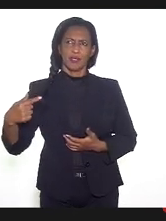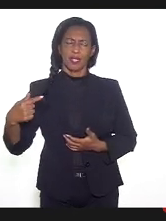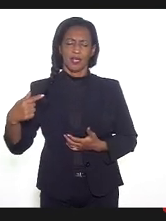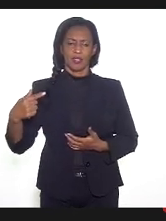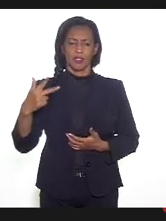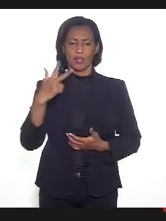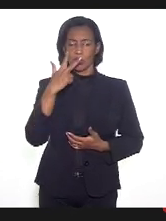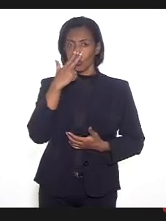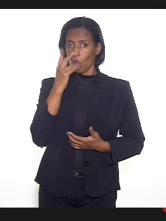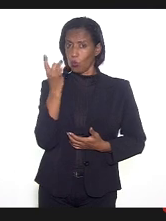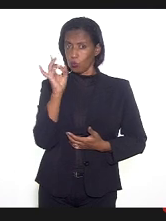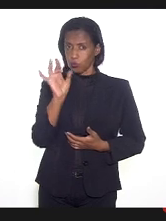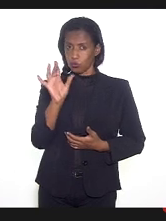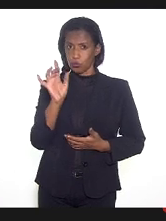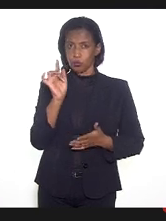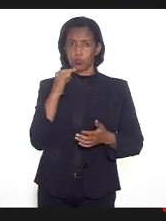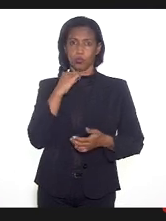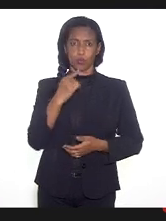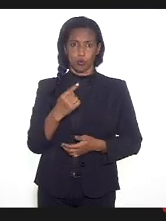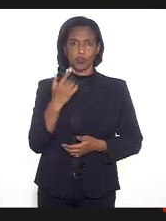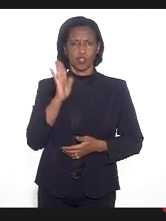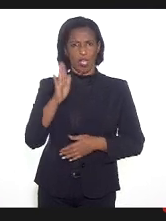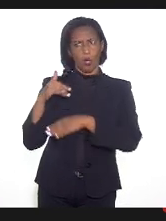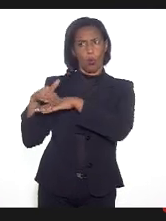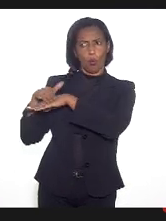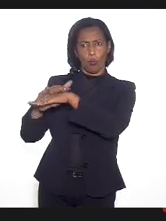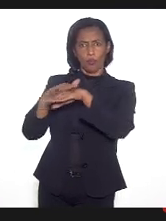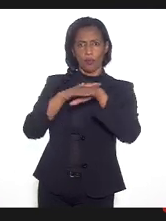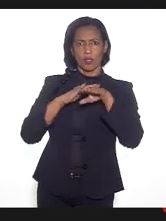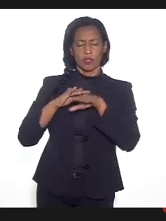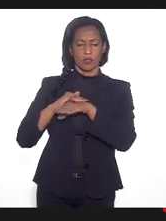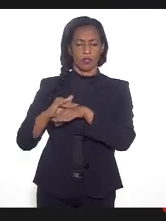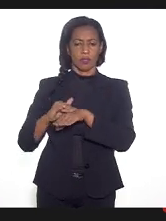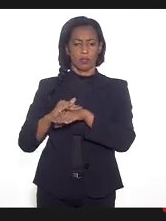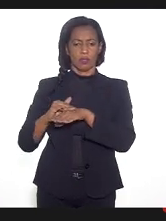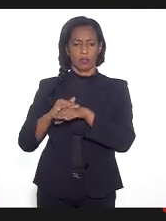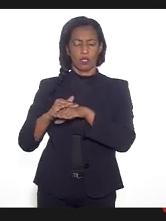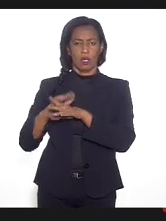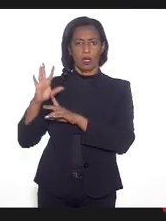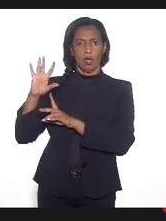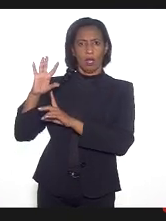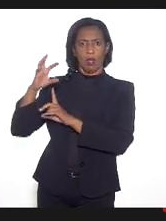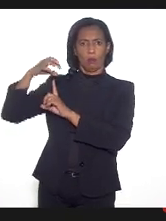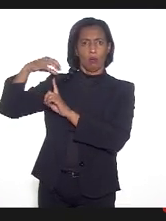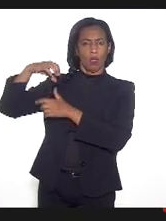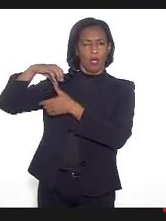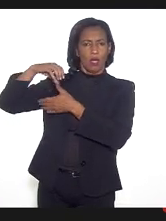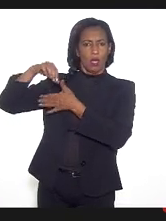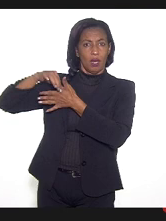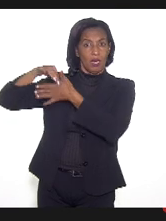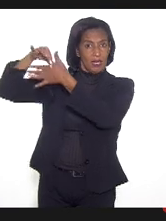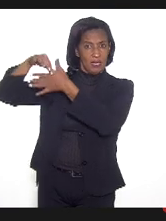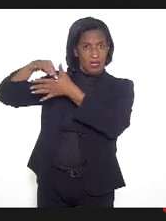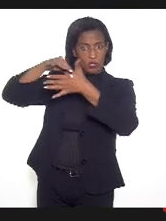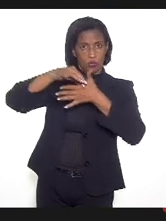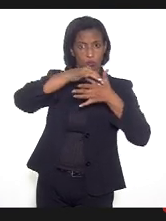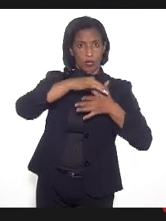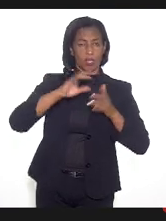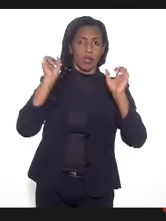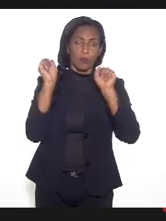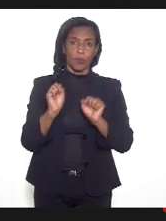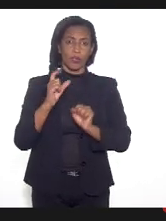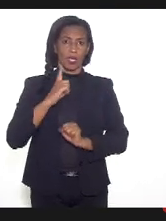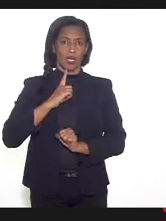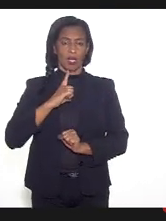uma sugestão, já conversei com os outros cabeças da comissão, que, de repente, pudesse fazer